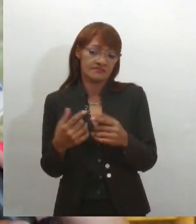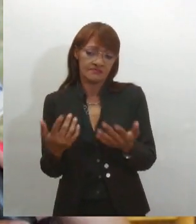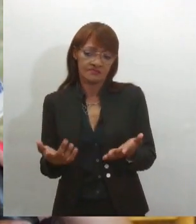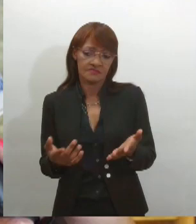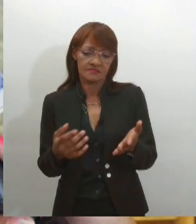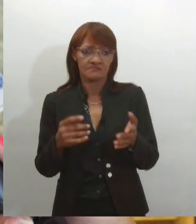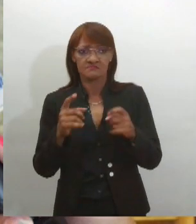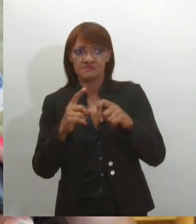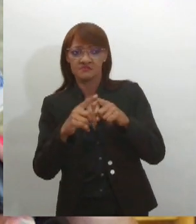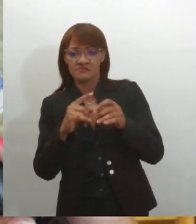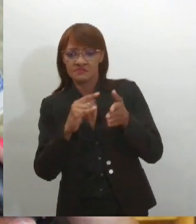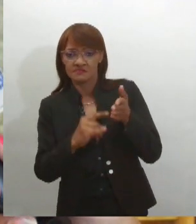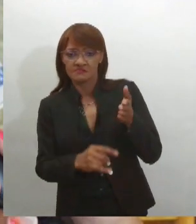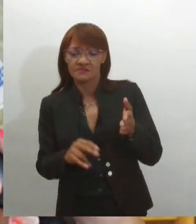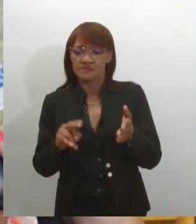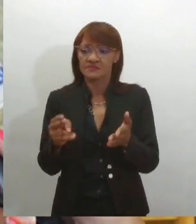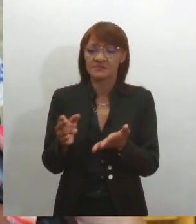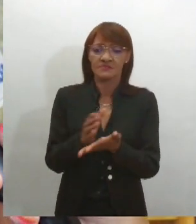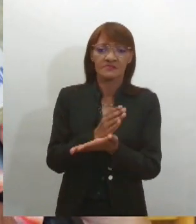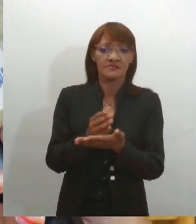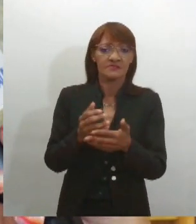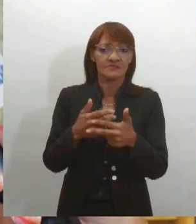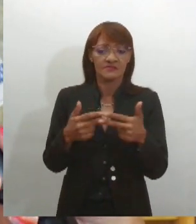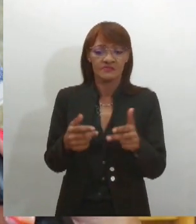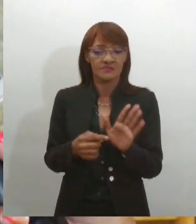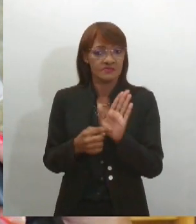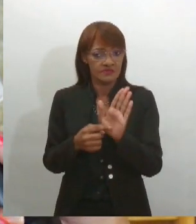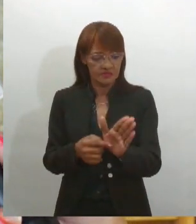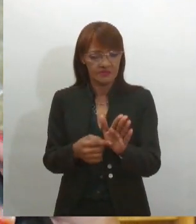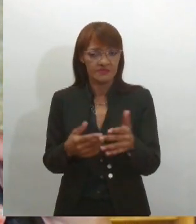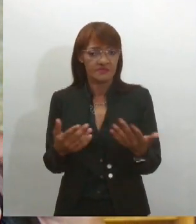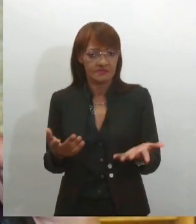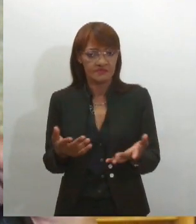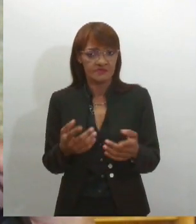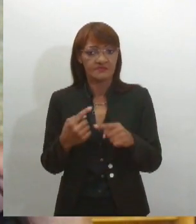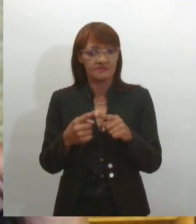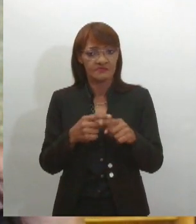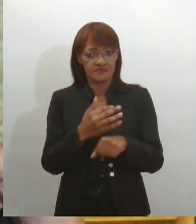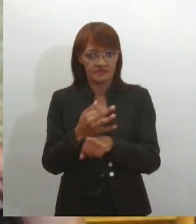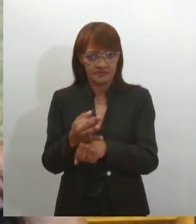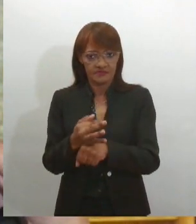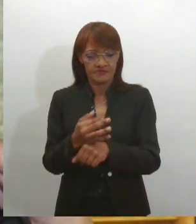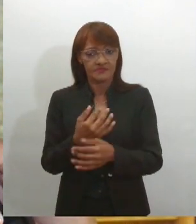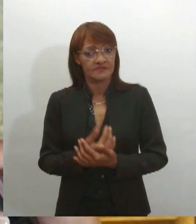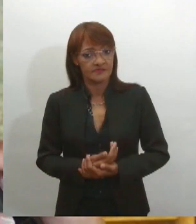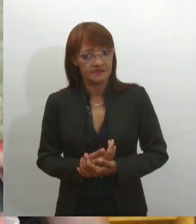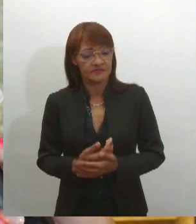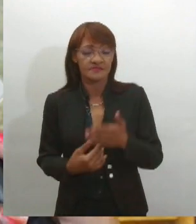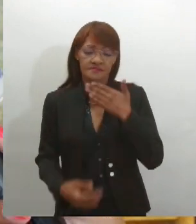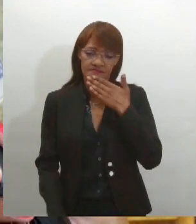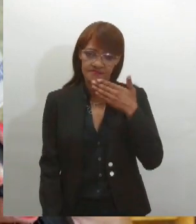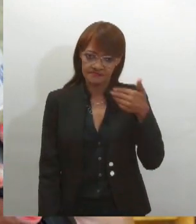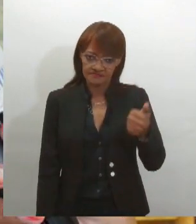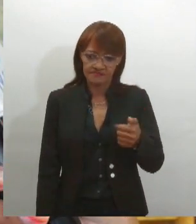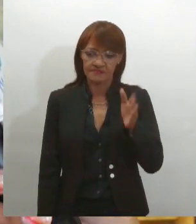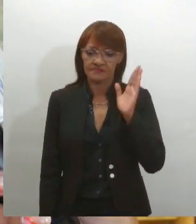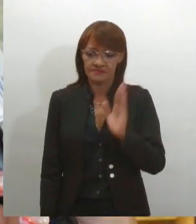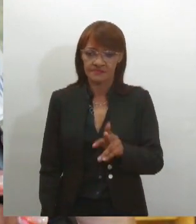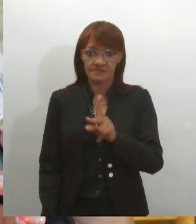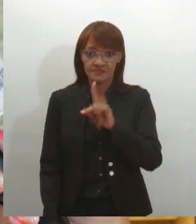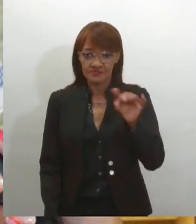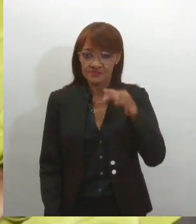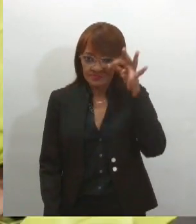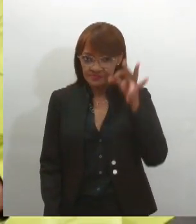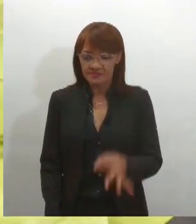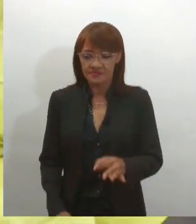alguma situação que o exima da presença no local de votação então a melhor justificativa é no dia da eleição por meio do aplicativo